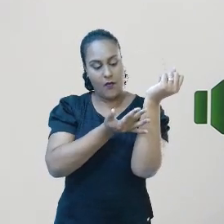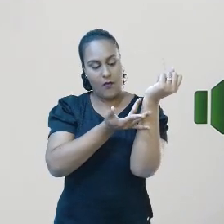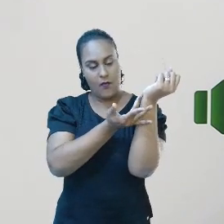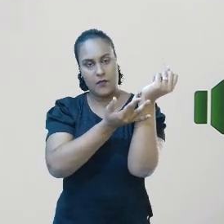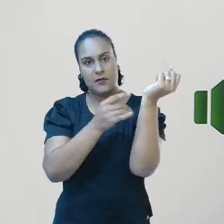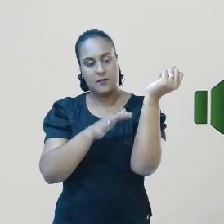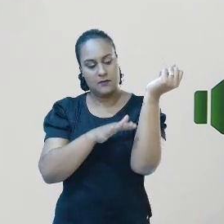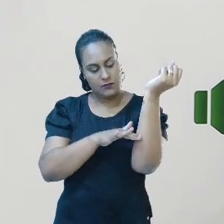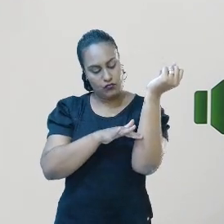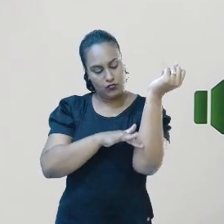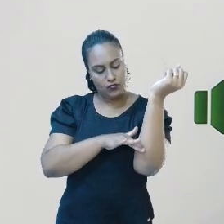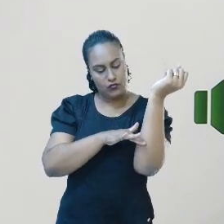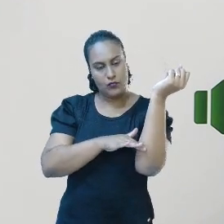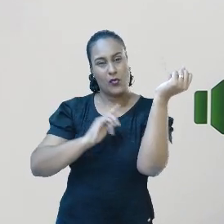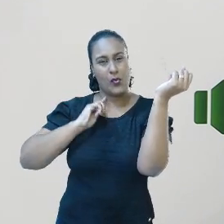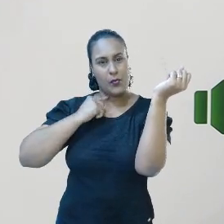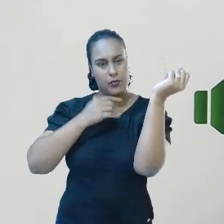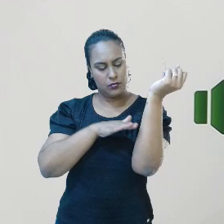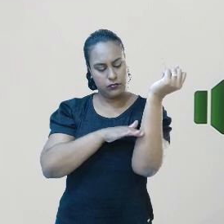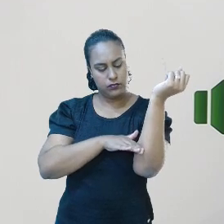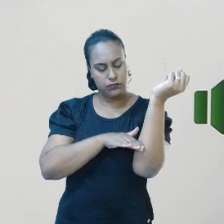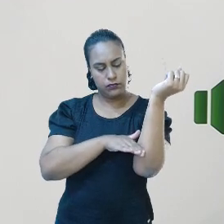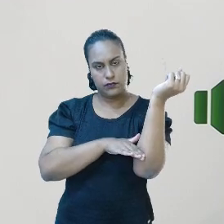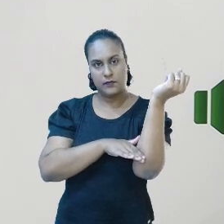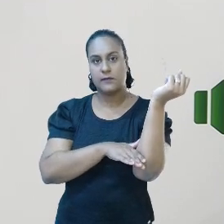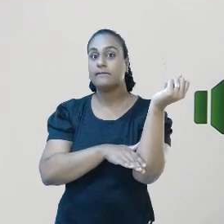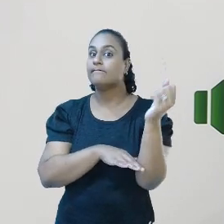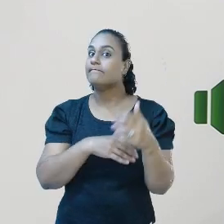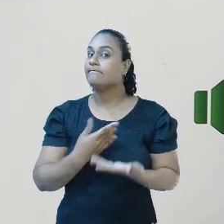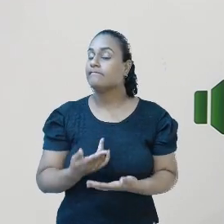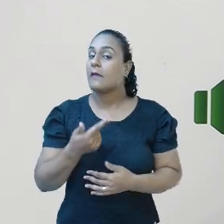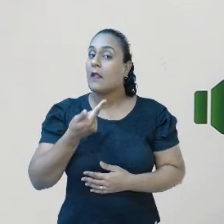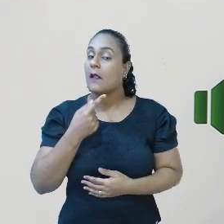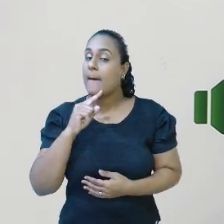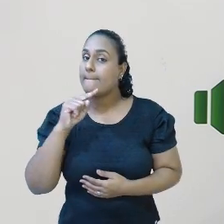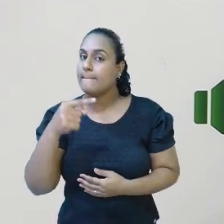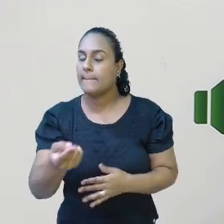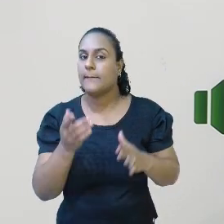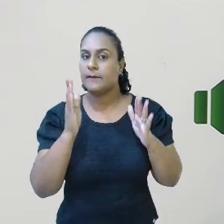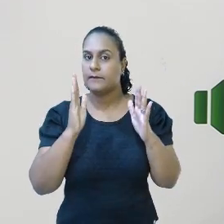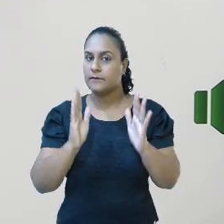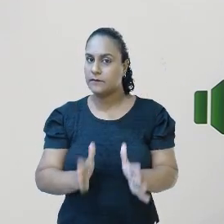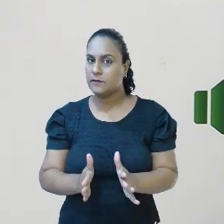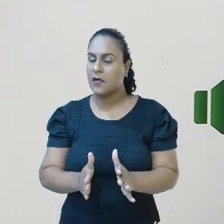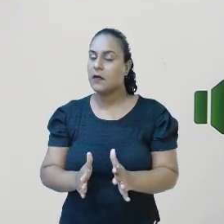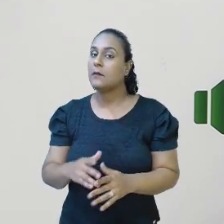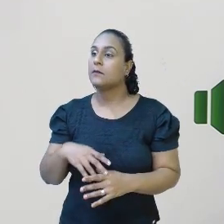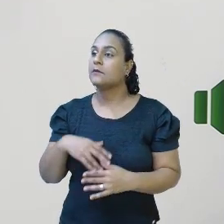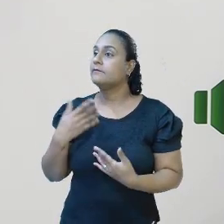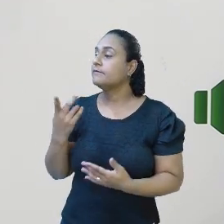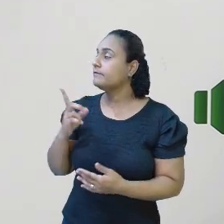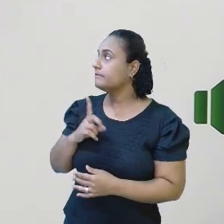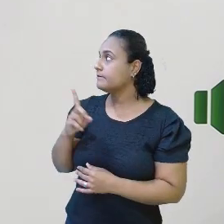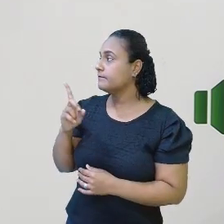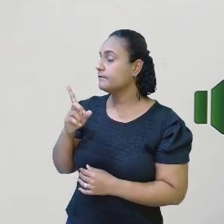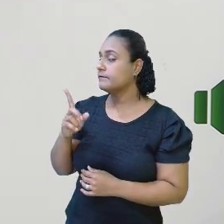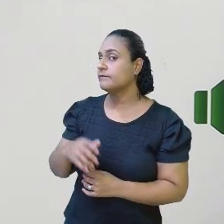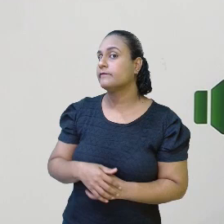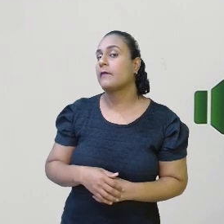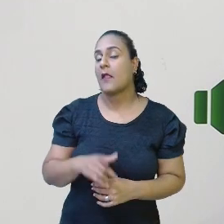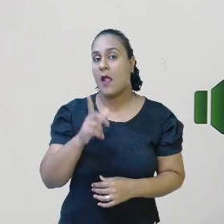como lodo. Bom, na próxima etapa, quando a água passa por